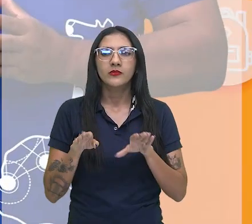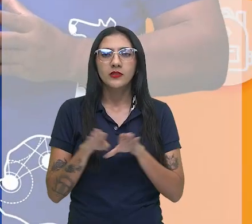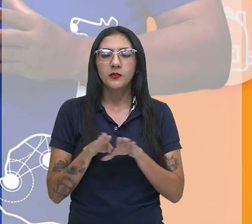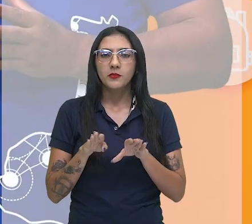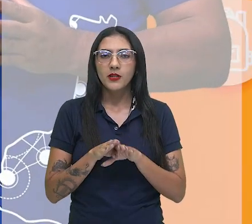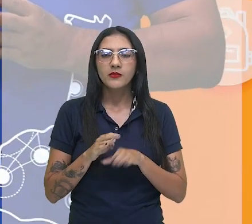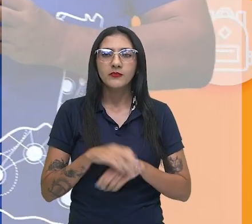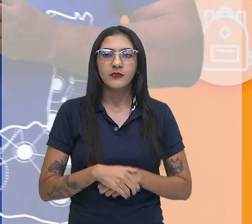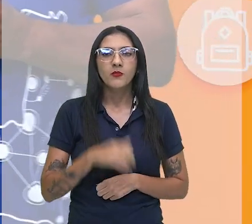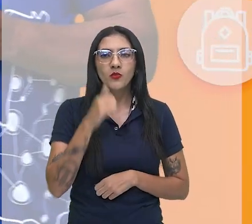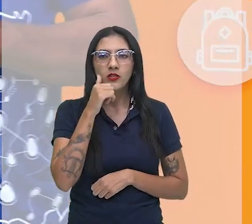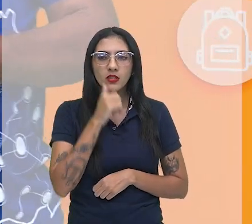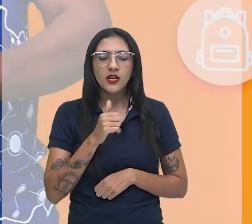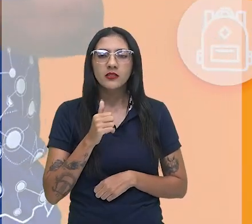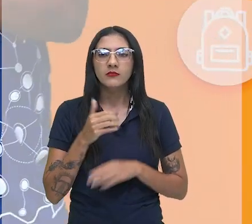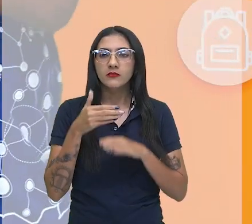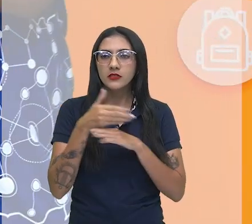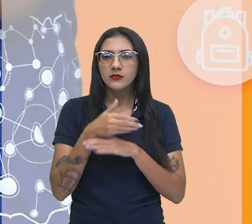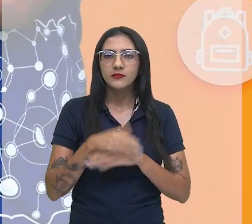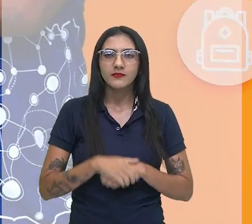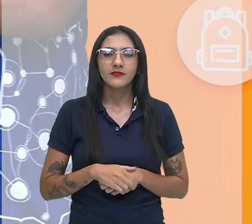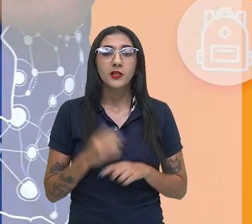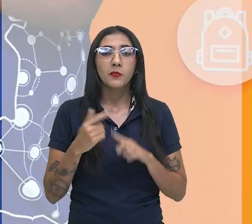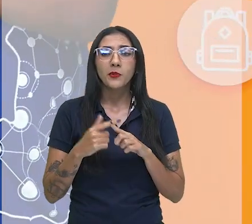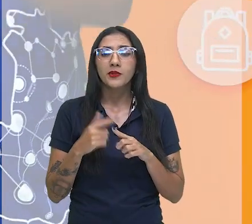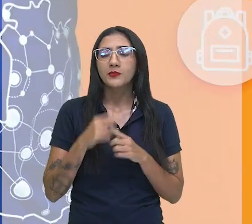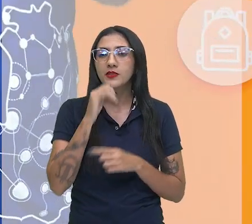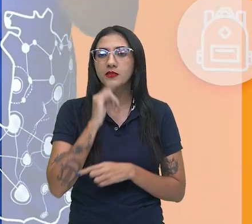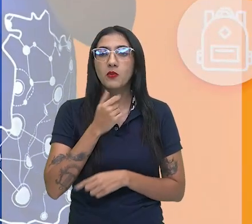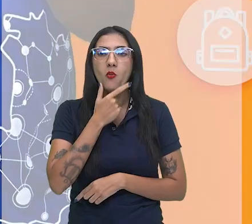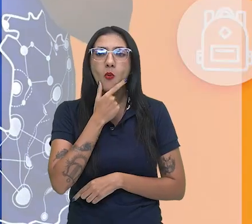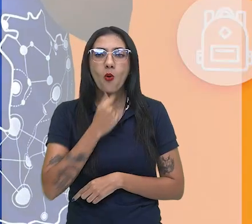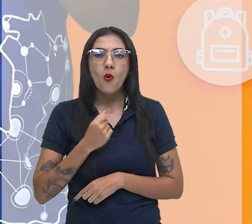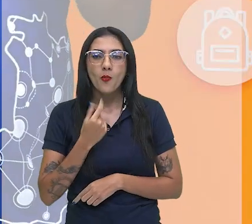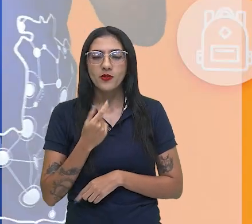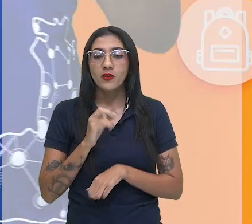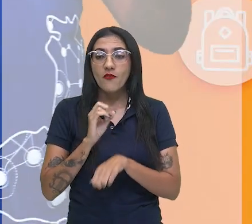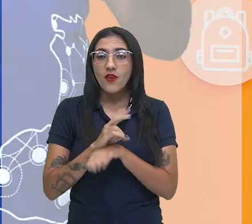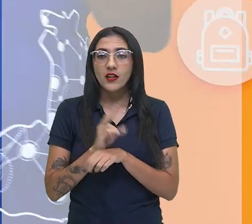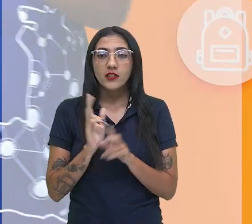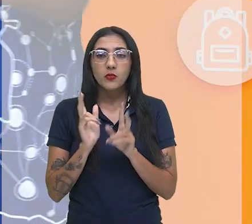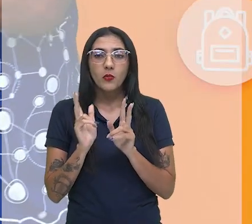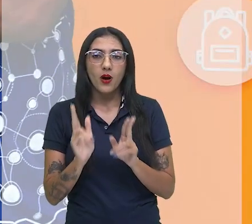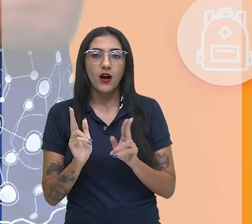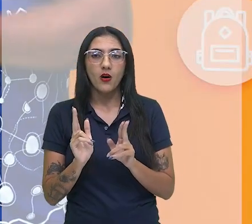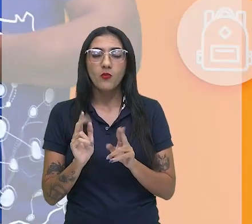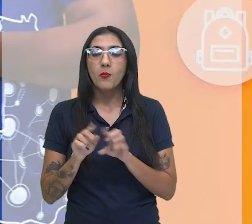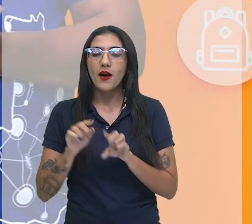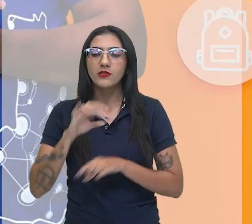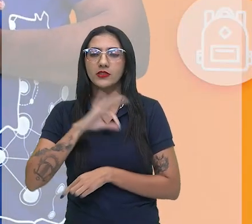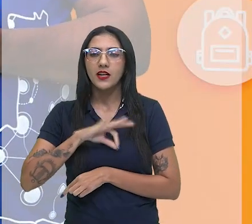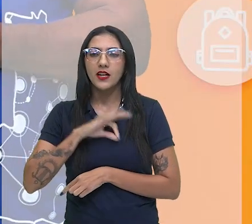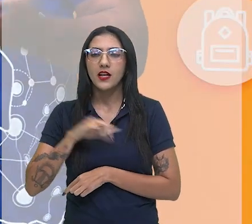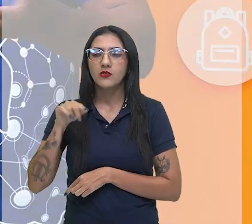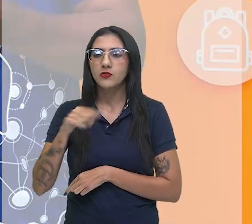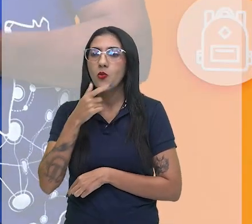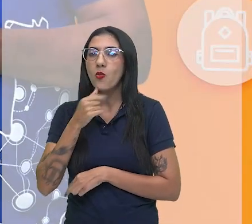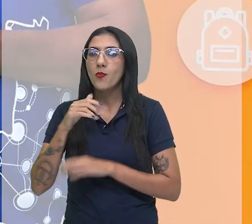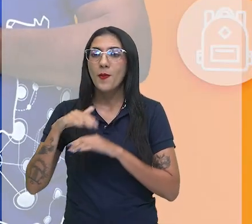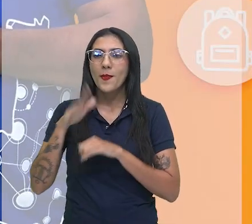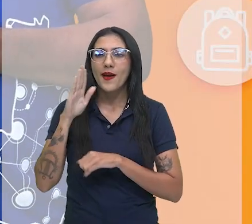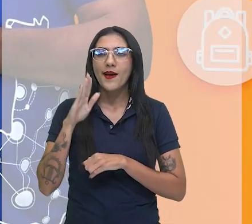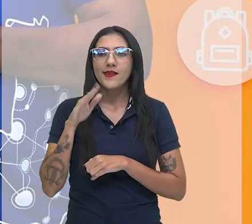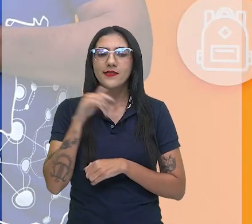mulheres, né? Então, na sociedade, por que o homem tem que ganhar mais? O mesmo trabalho, o homem ganha mais do que a mulher. Por